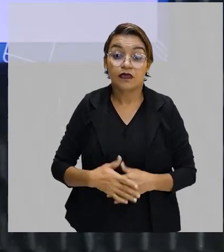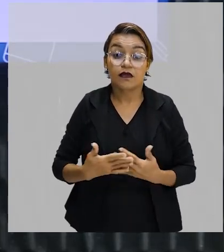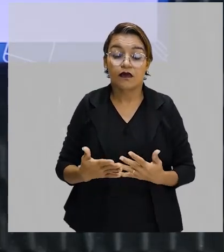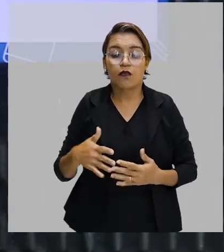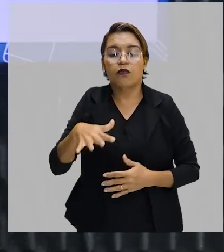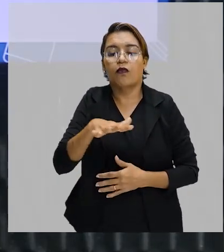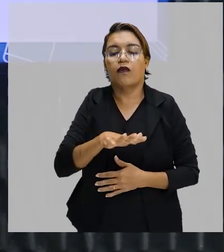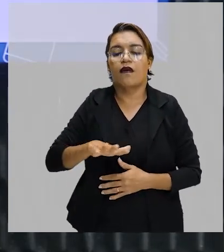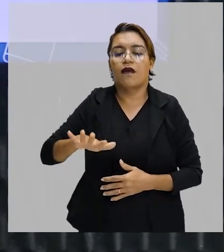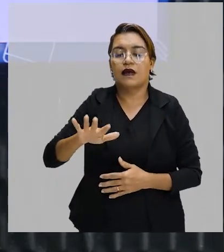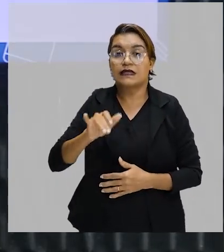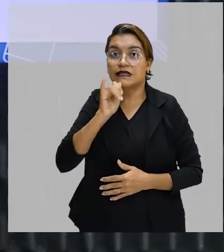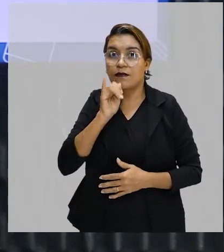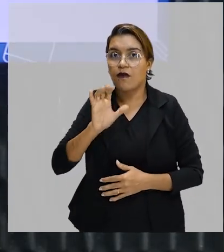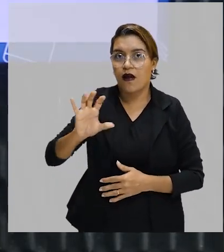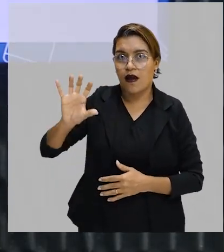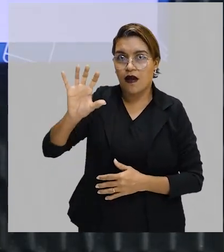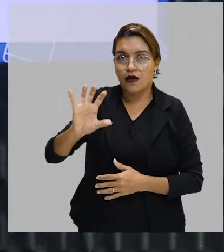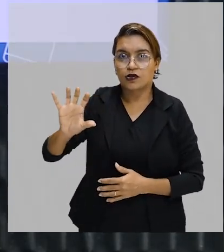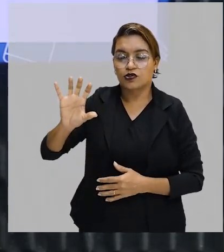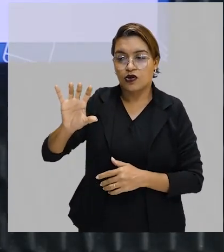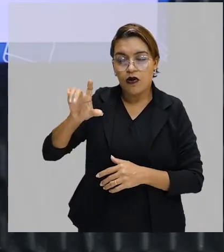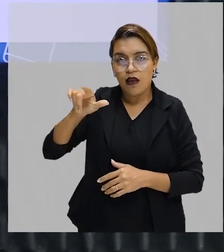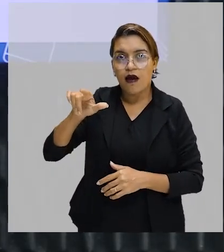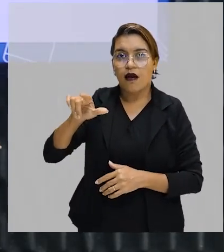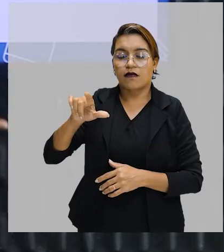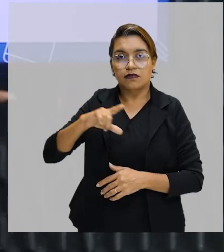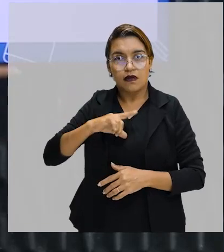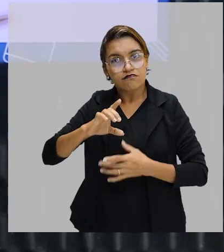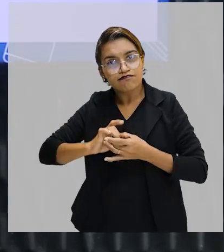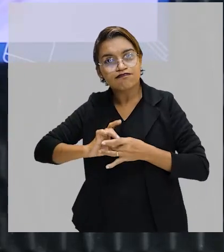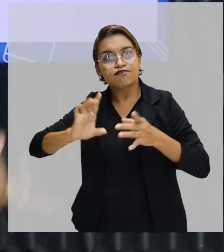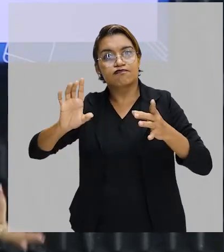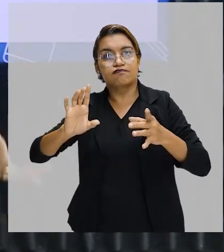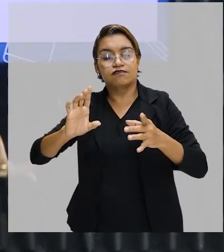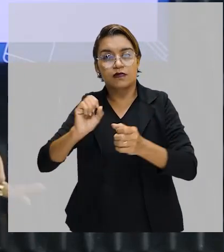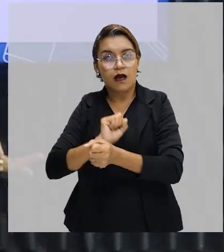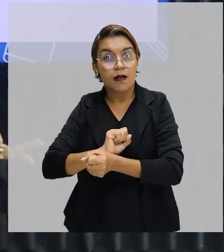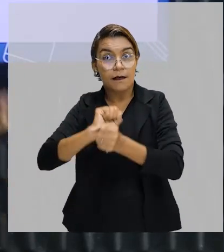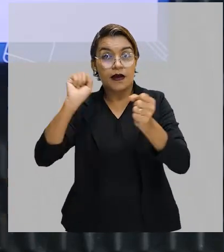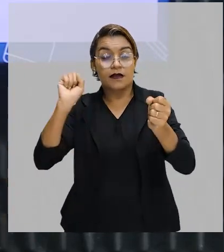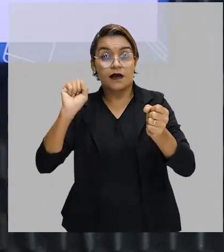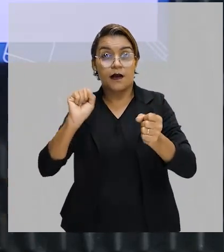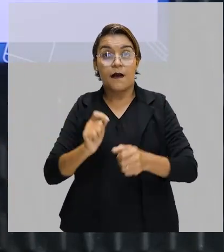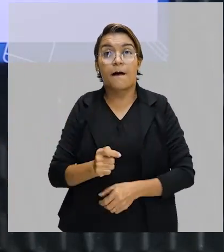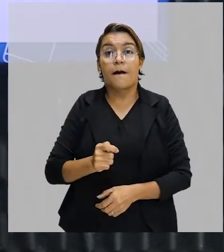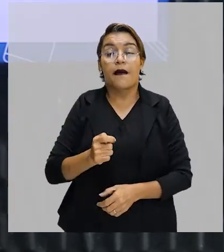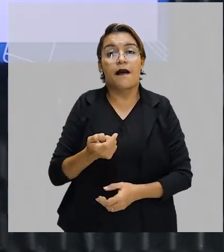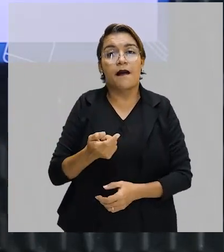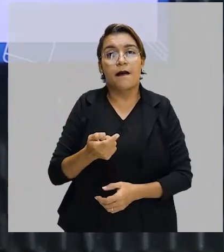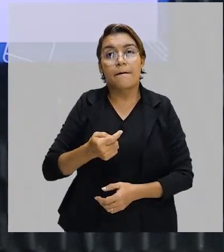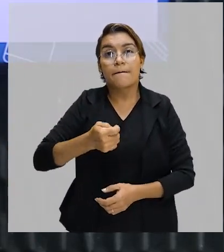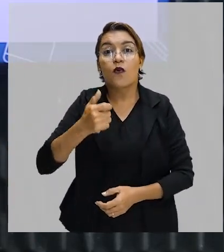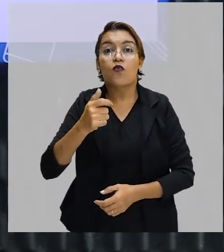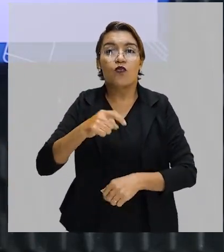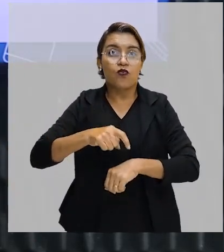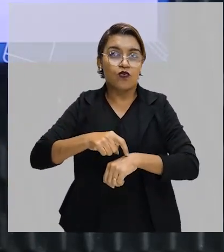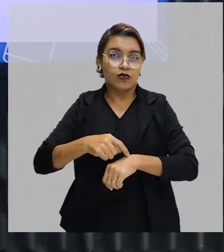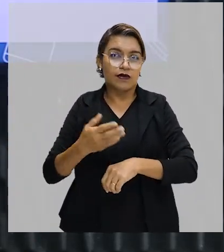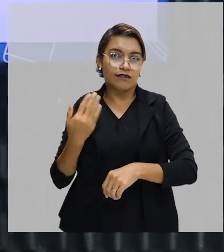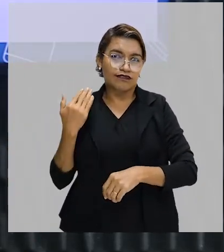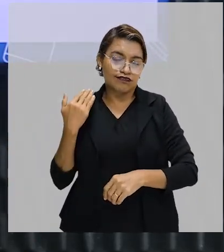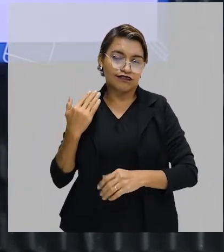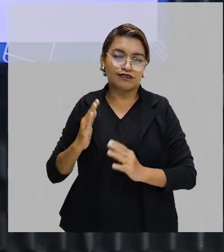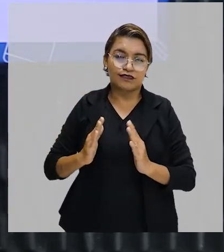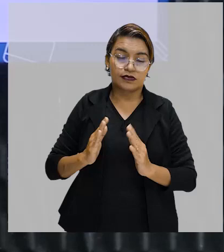ela alcançou a sua liberdade há pouco tempo por exemplo Angola em